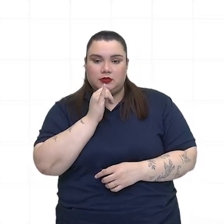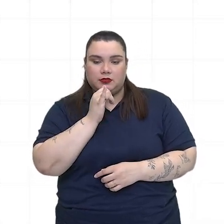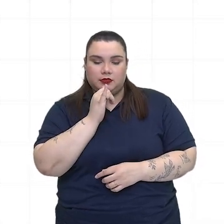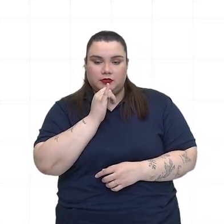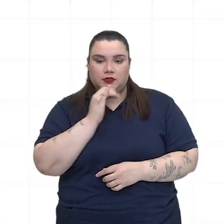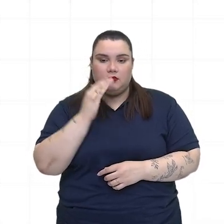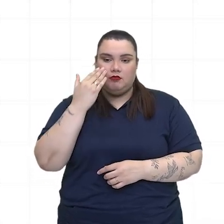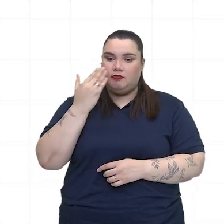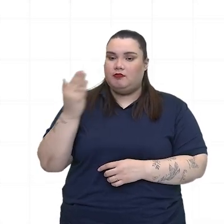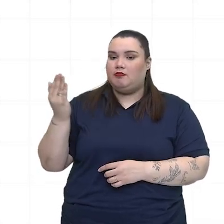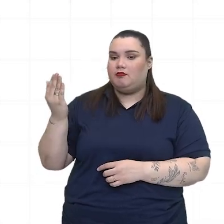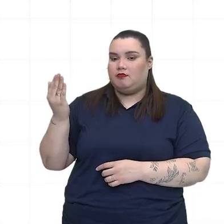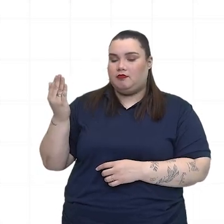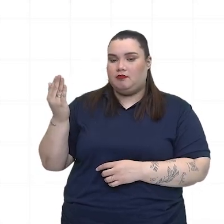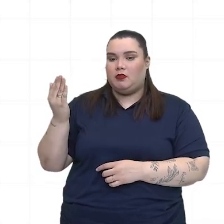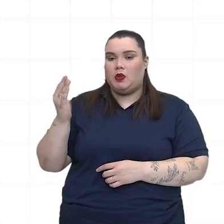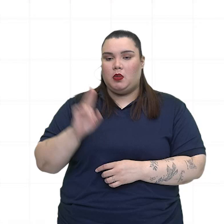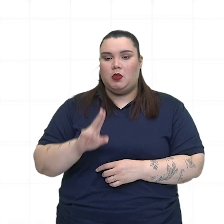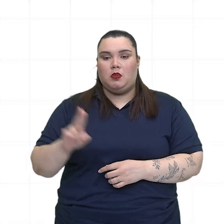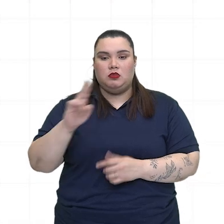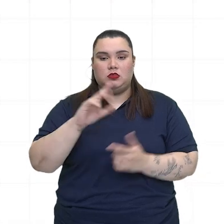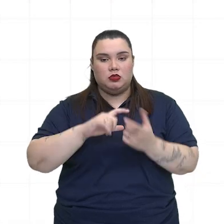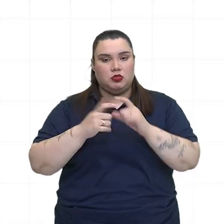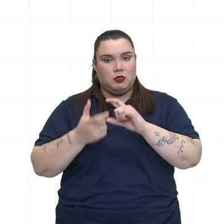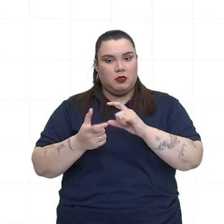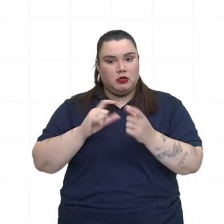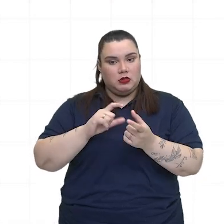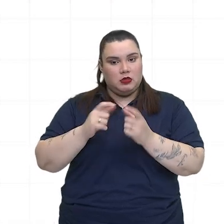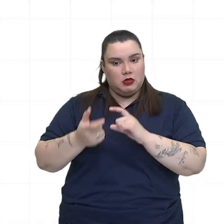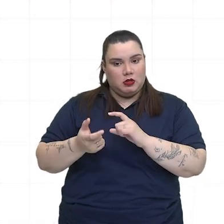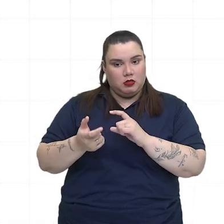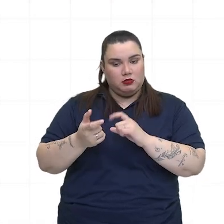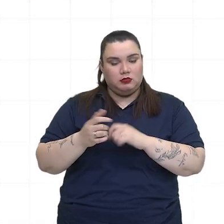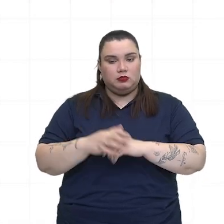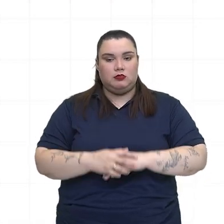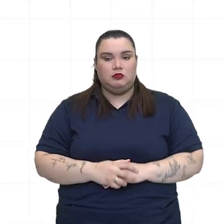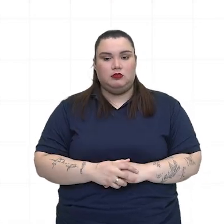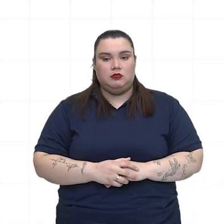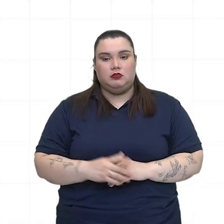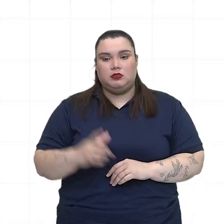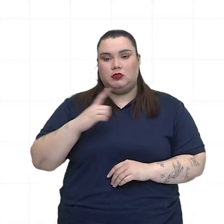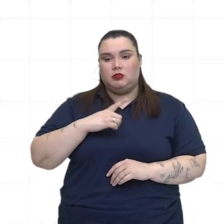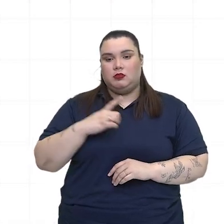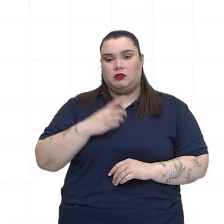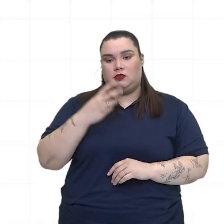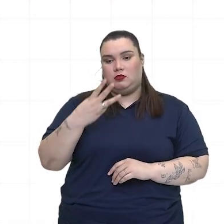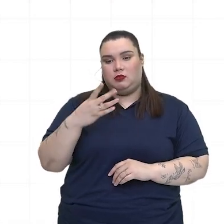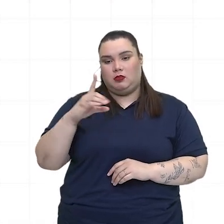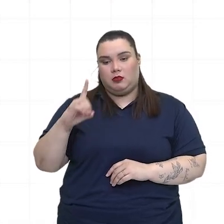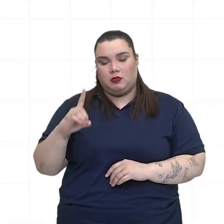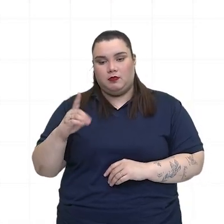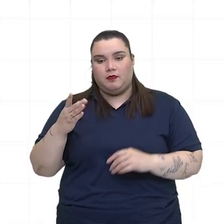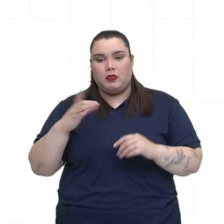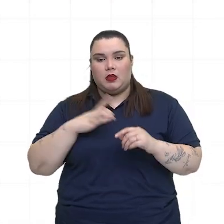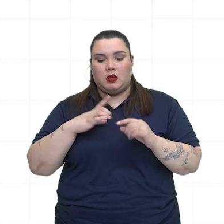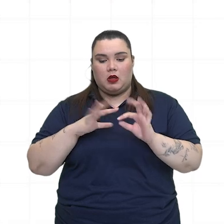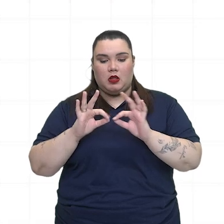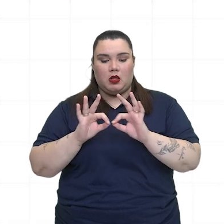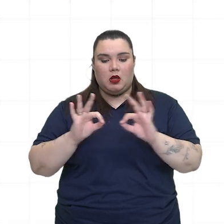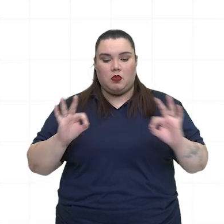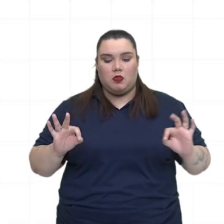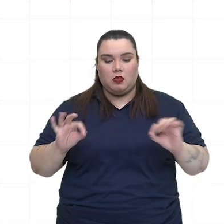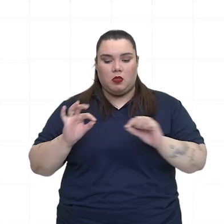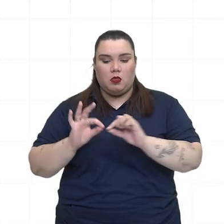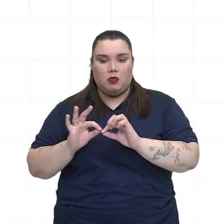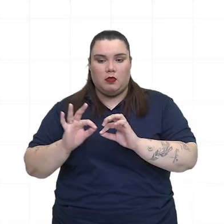estivéssemos trabalhando aqui com um sólido, né, que possui 3 dimensões, no caso largura,